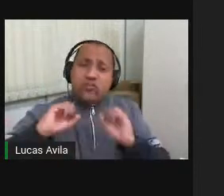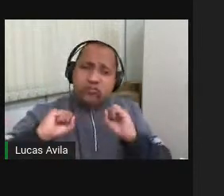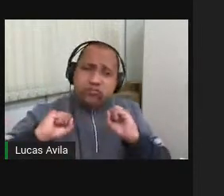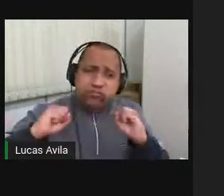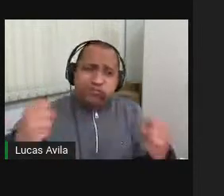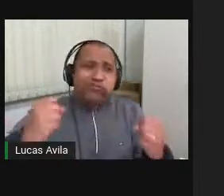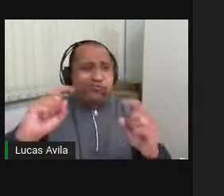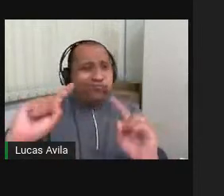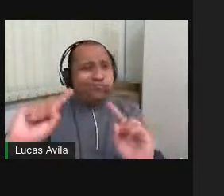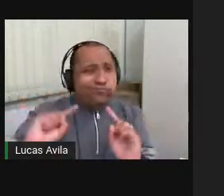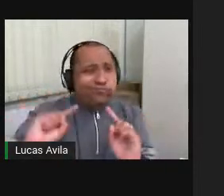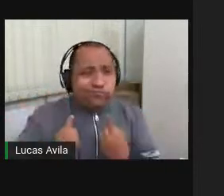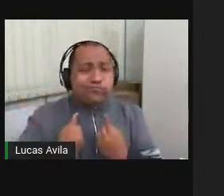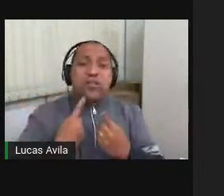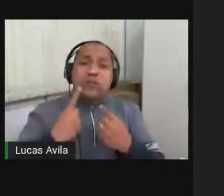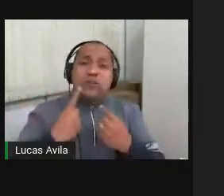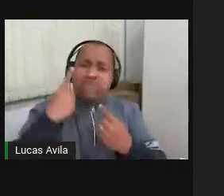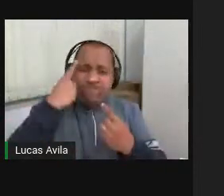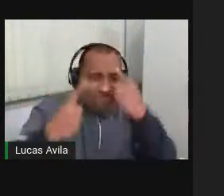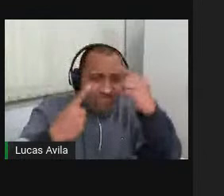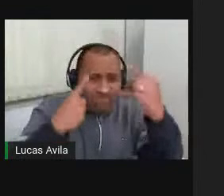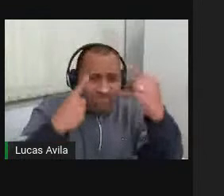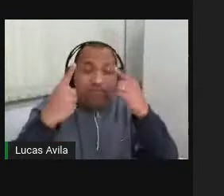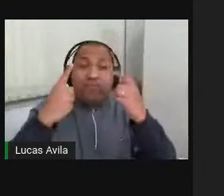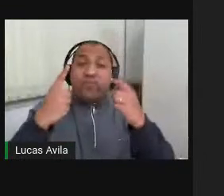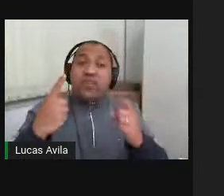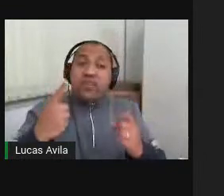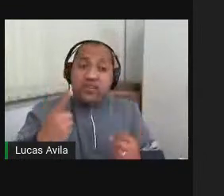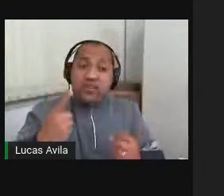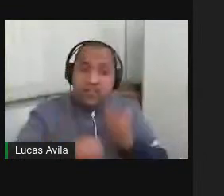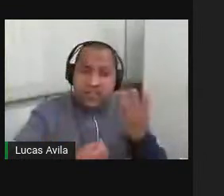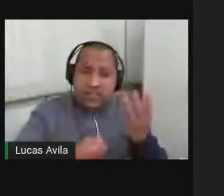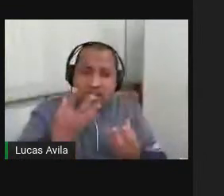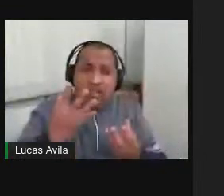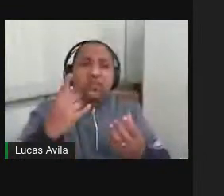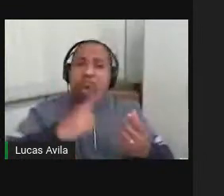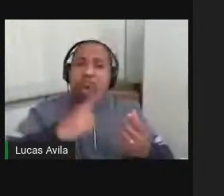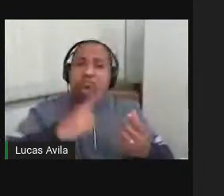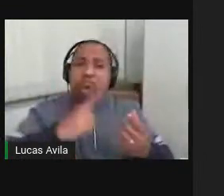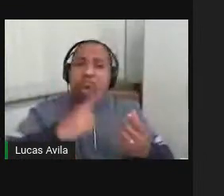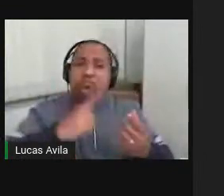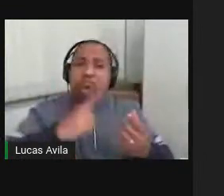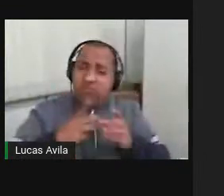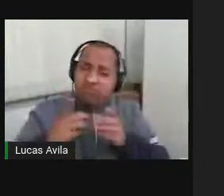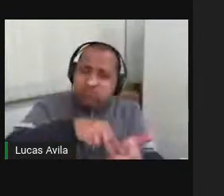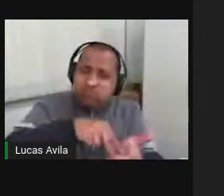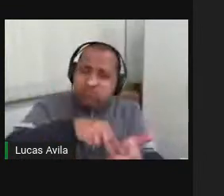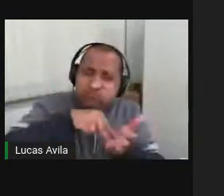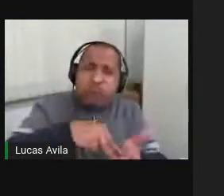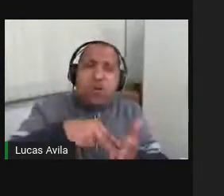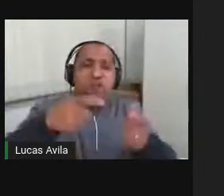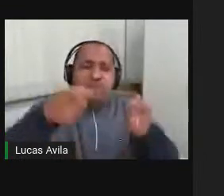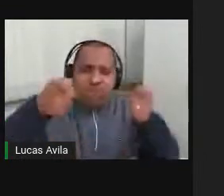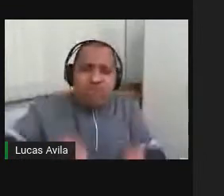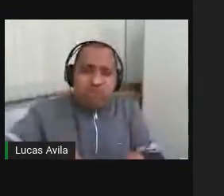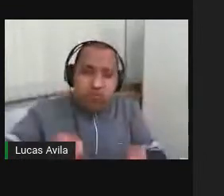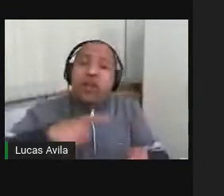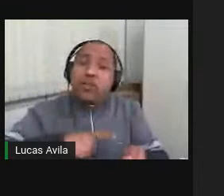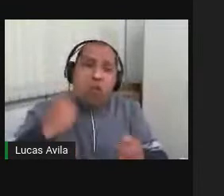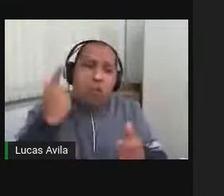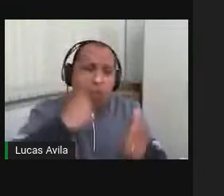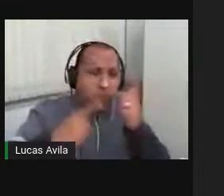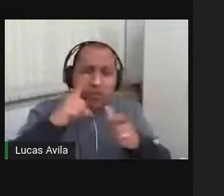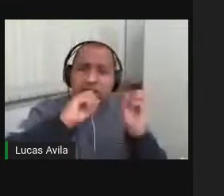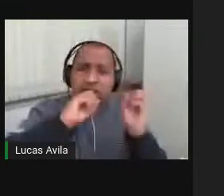com criatividade, perseverança e competência, buscando alternativas para o processo educacional em nosso